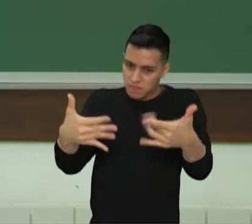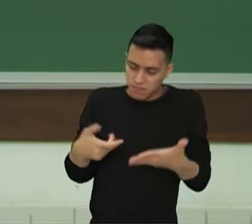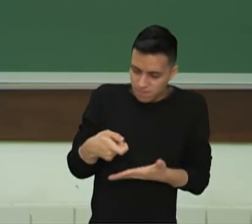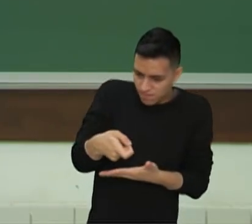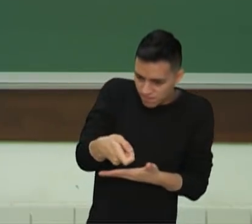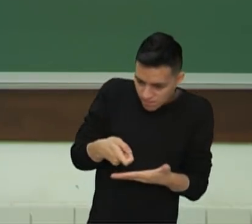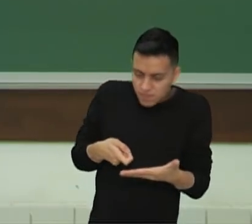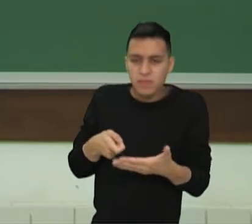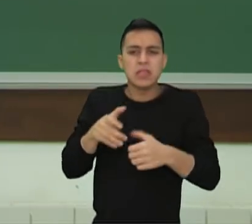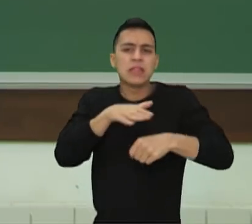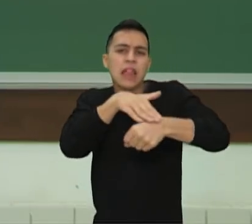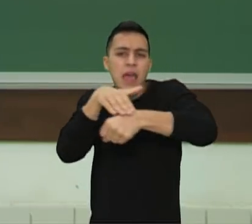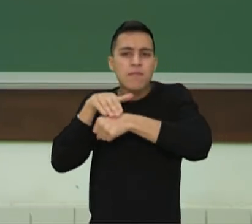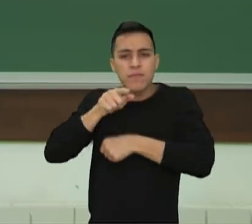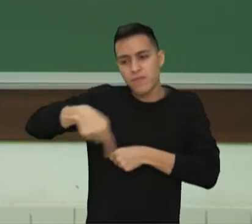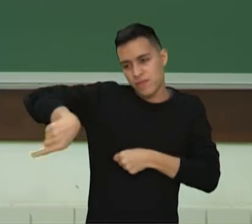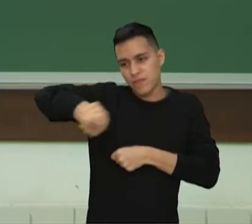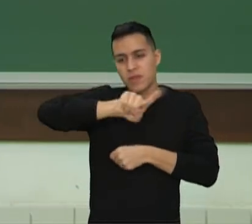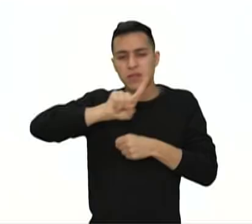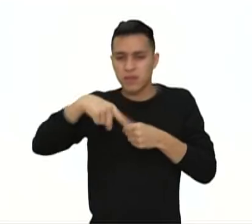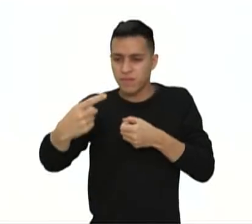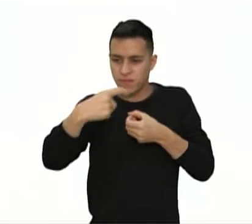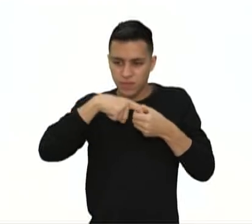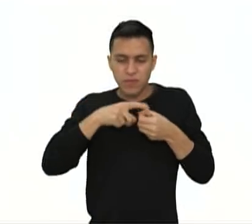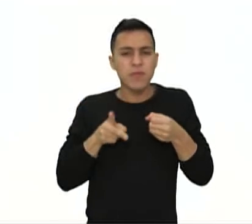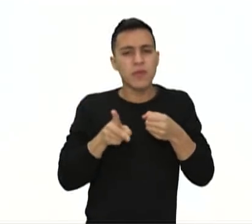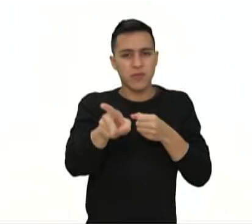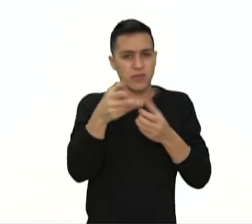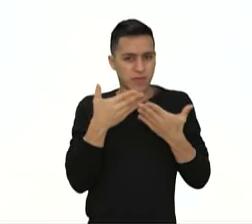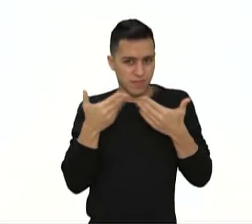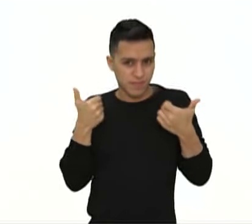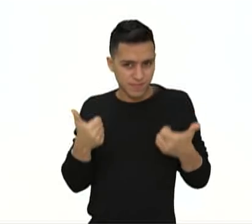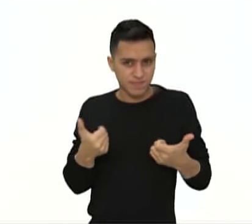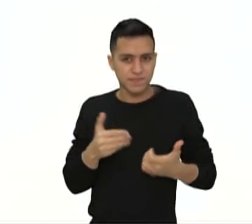caderno, vamos dar um tempinho para vocês, a gente já volta para continuar a nossa aula.